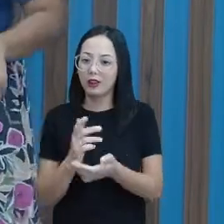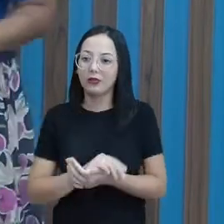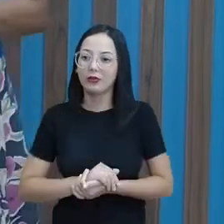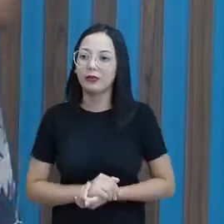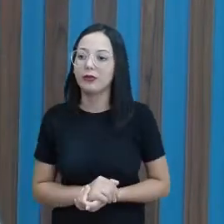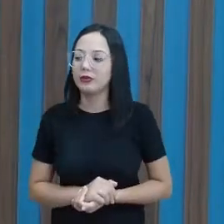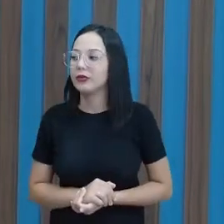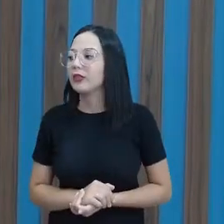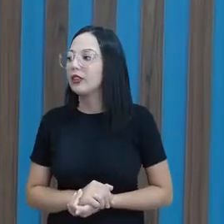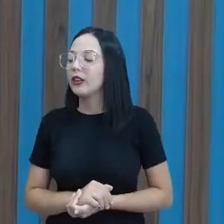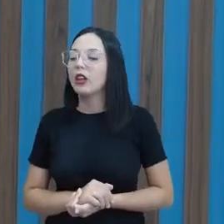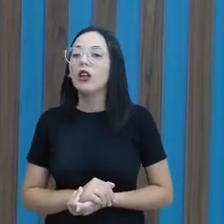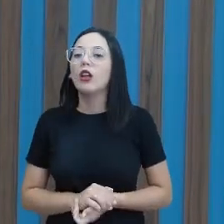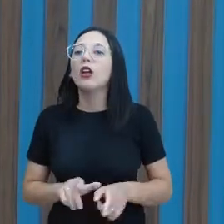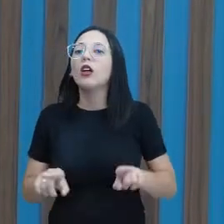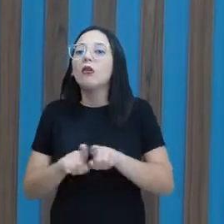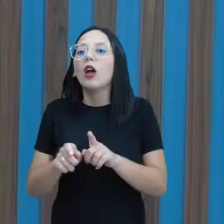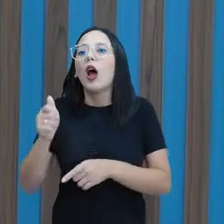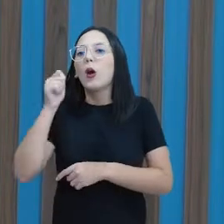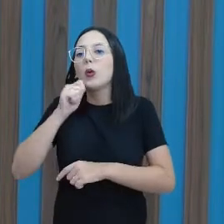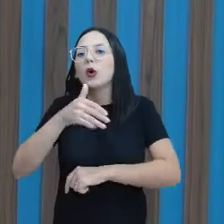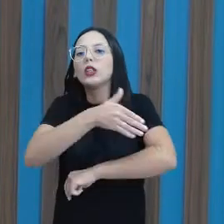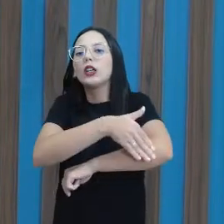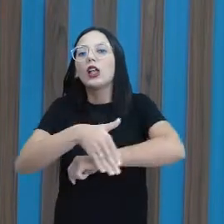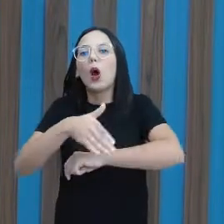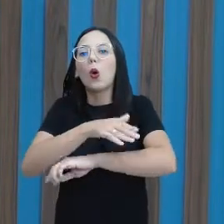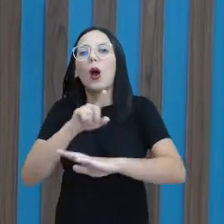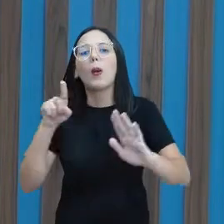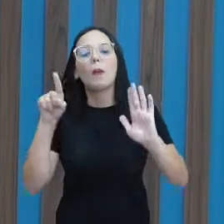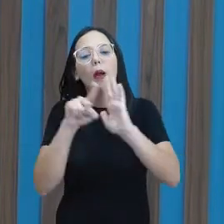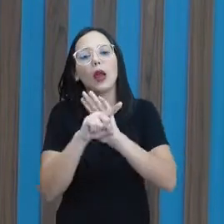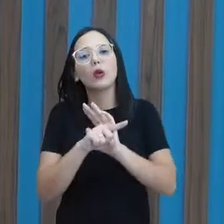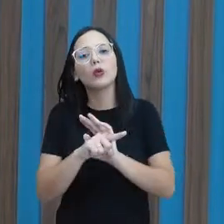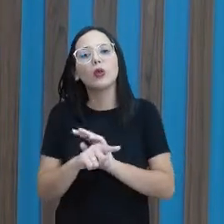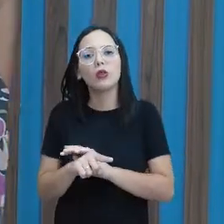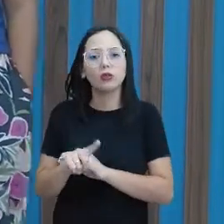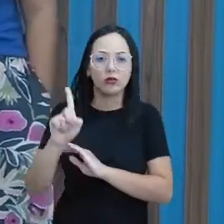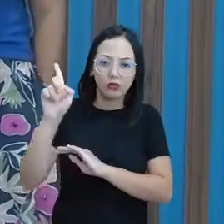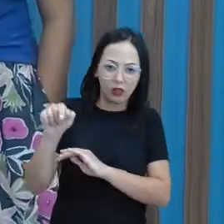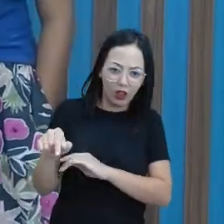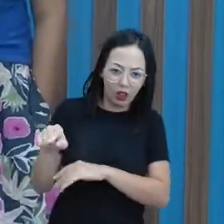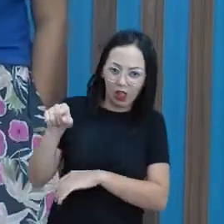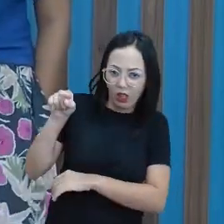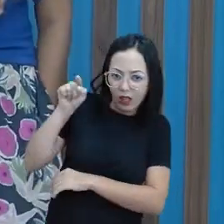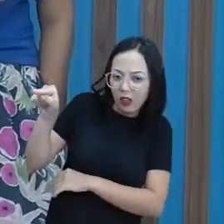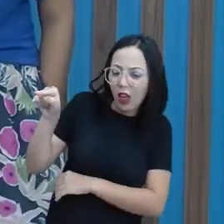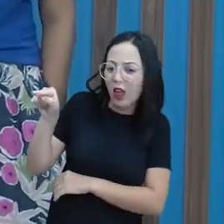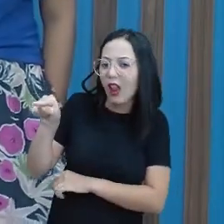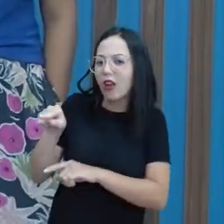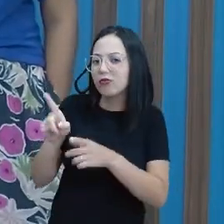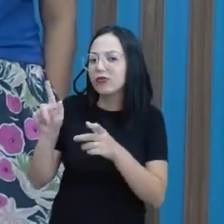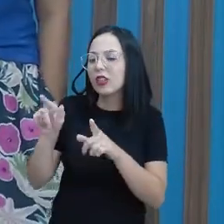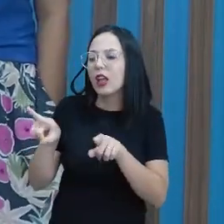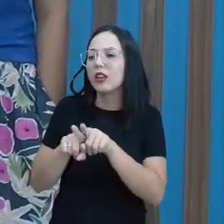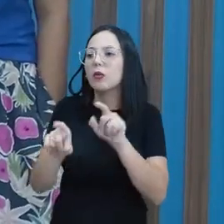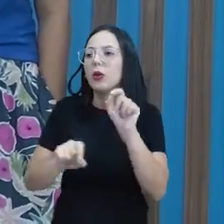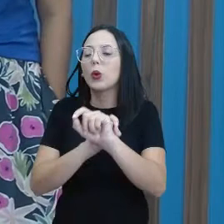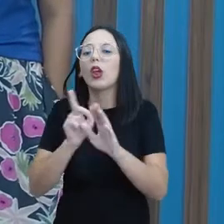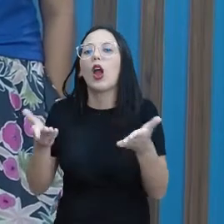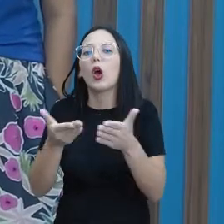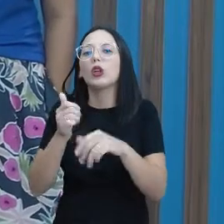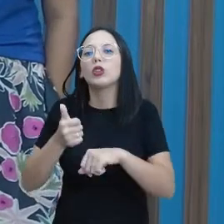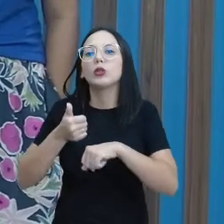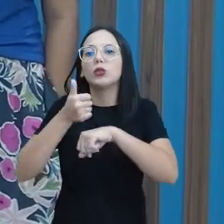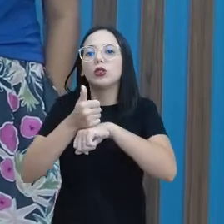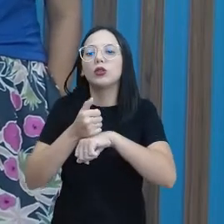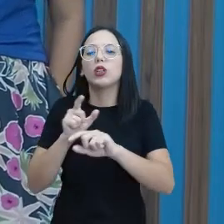diabinhos. E aquela moça da rua larga perguntou Marialva, aqui as aspas, elas estão substituindo